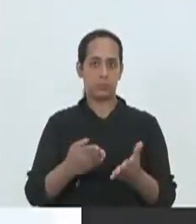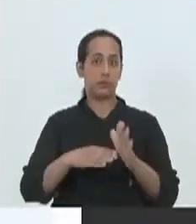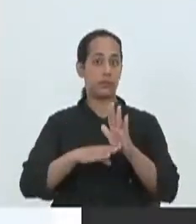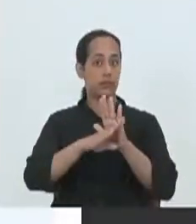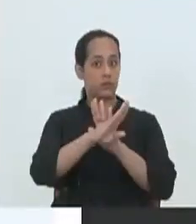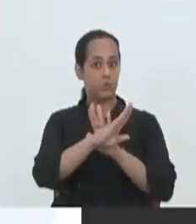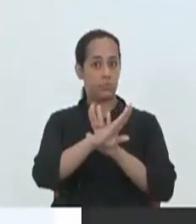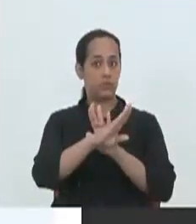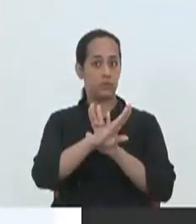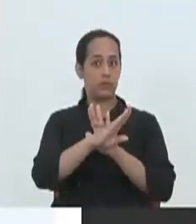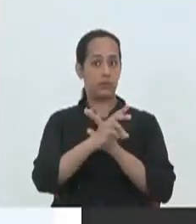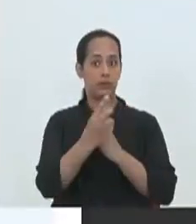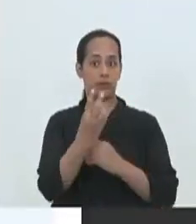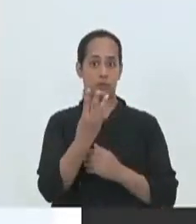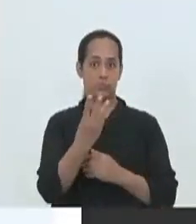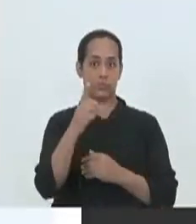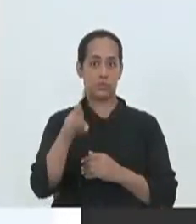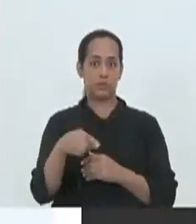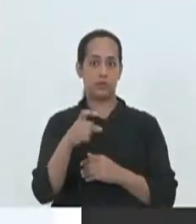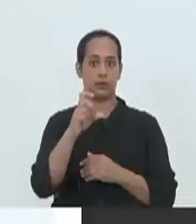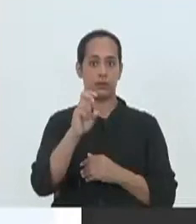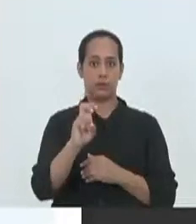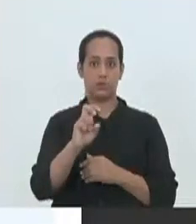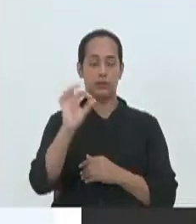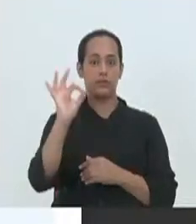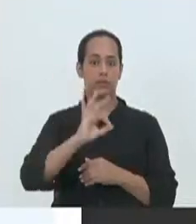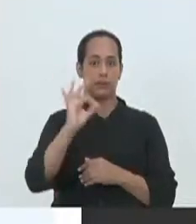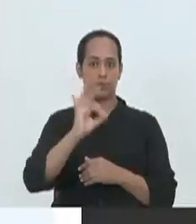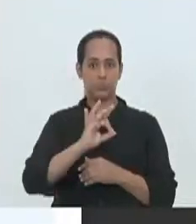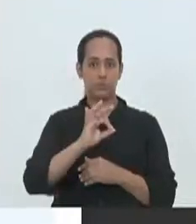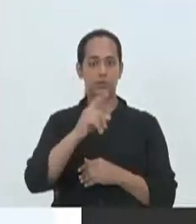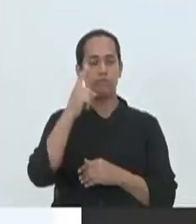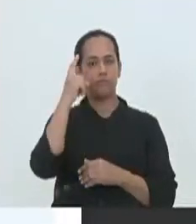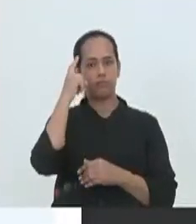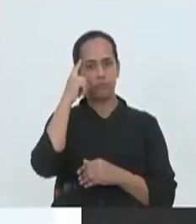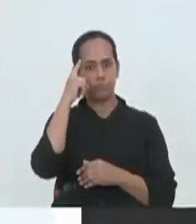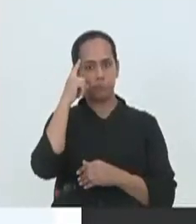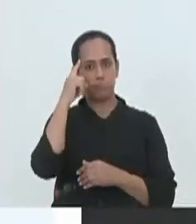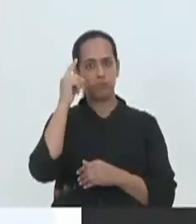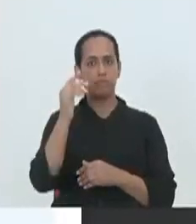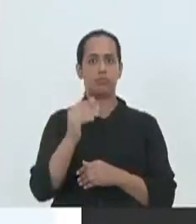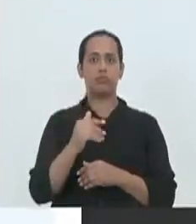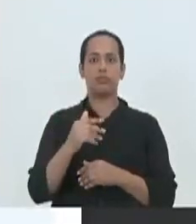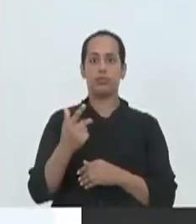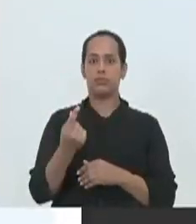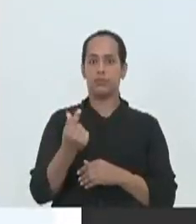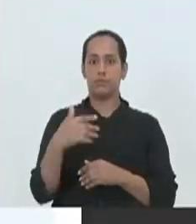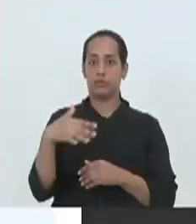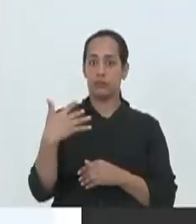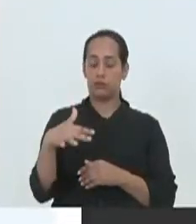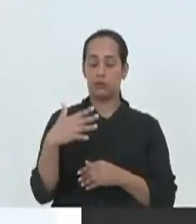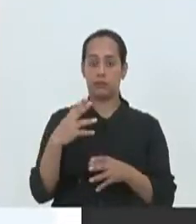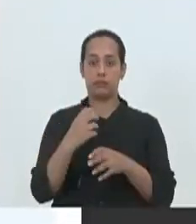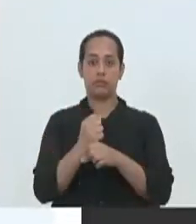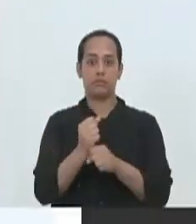3,5 aqui é bom a gente ter em mente a inflação acumulada do período o IPCA medido pelo IBGE